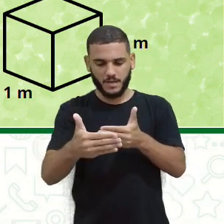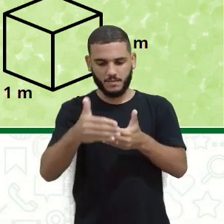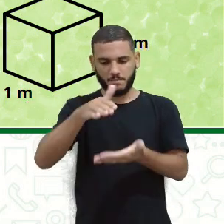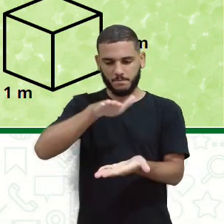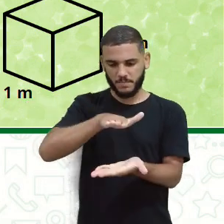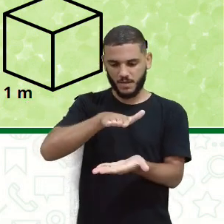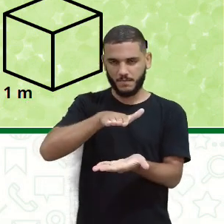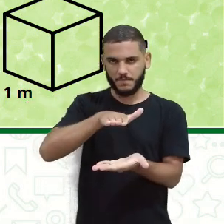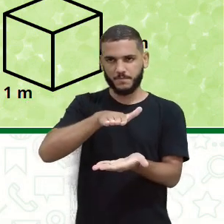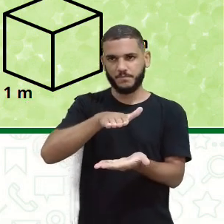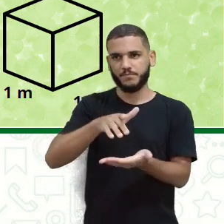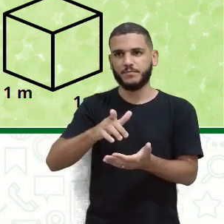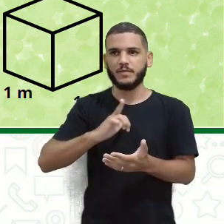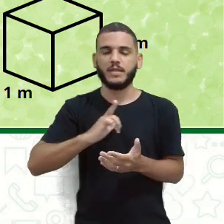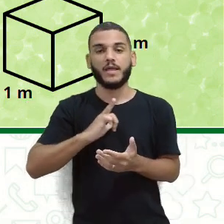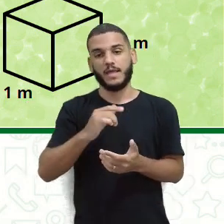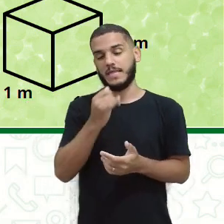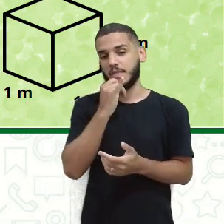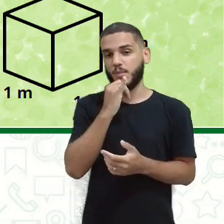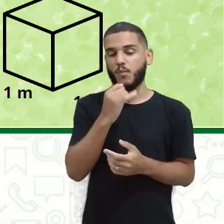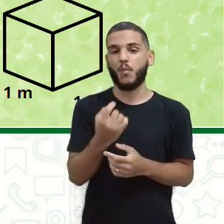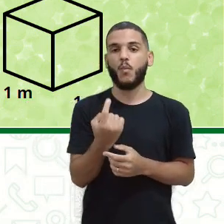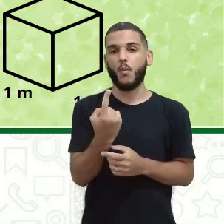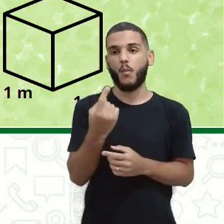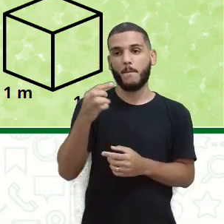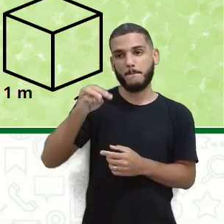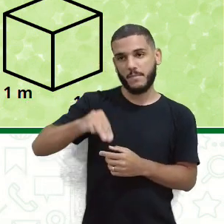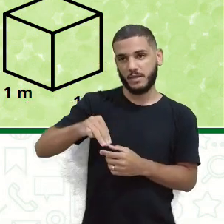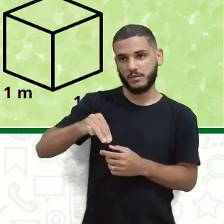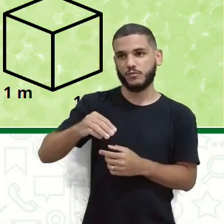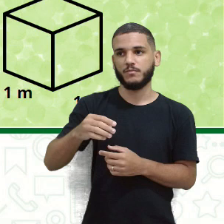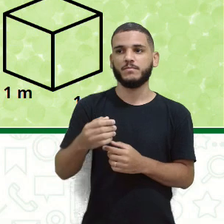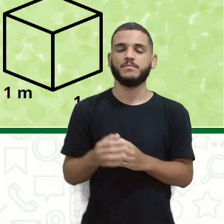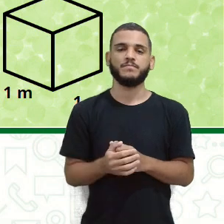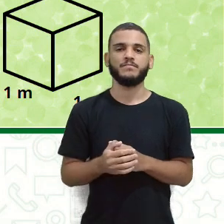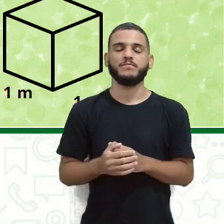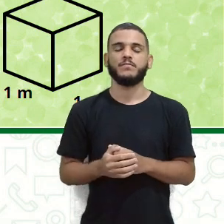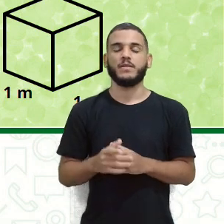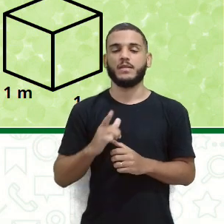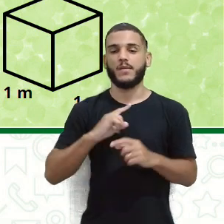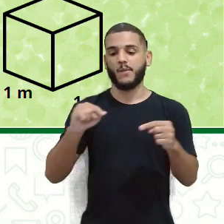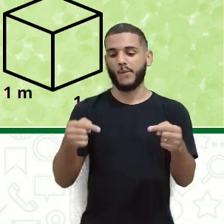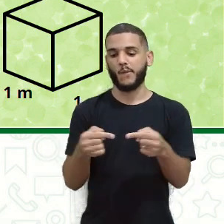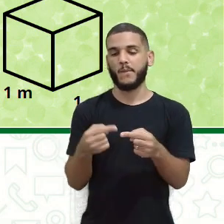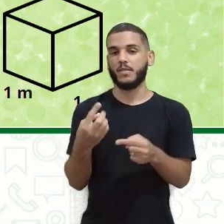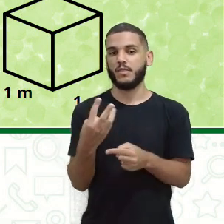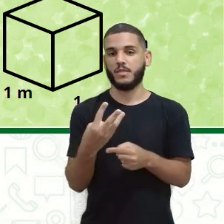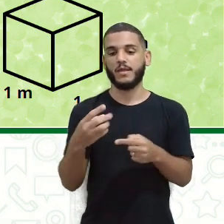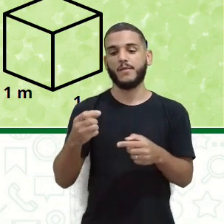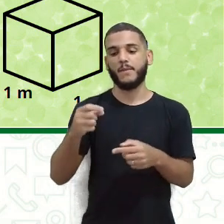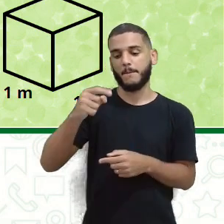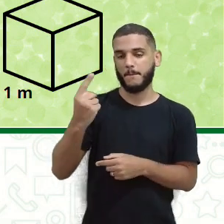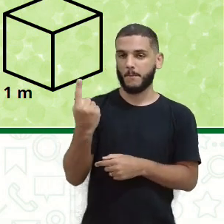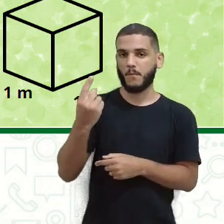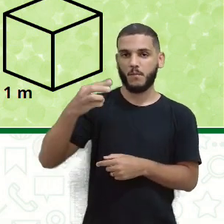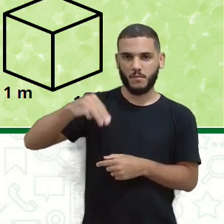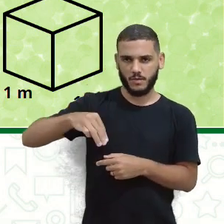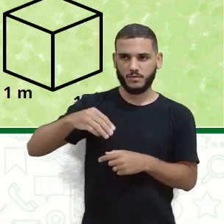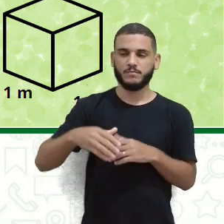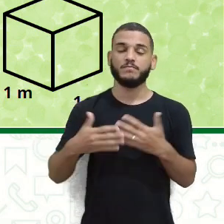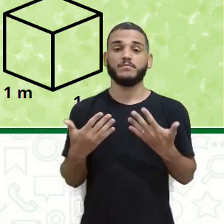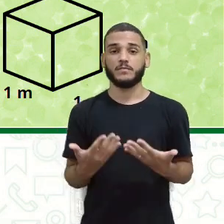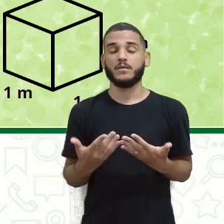tem 1 metro, 1 metro e 1 metro, não é isso? Então, quando